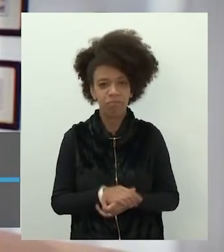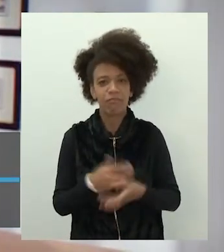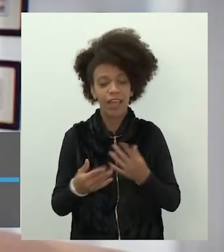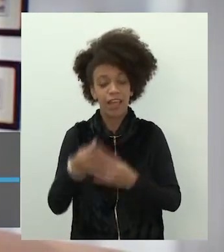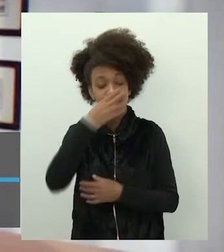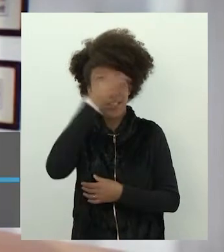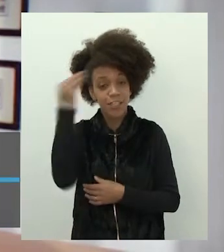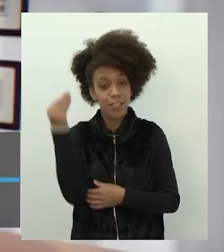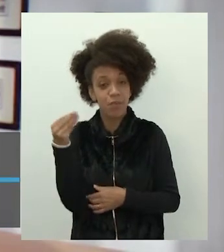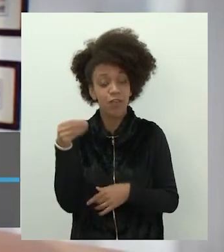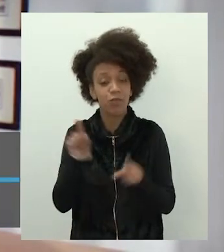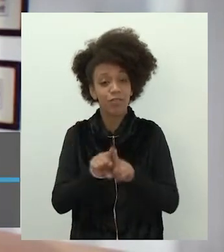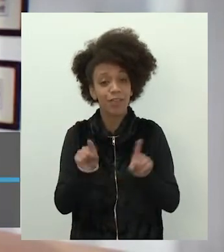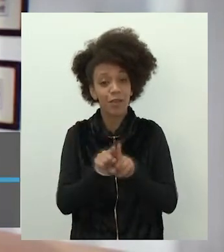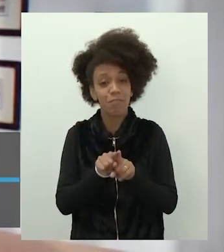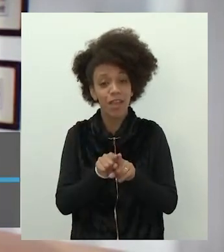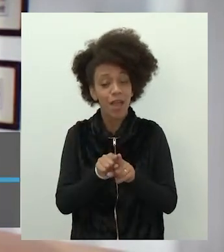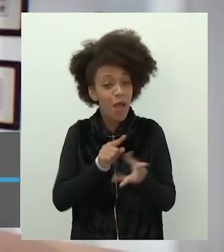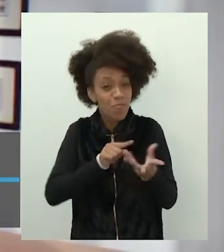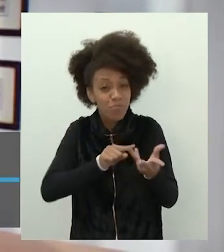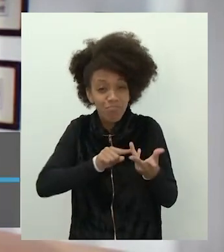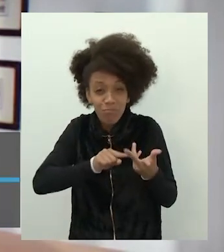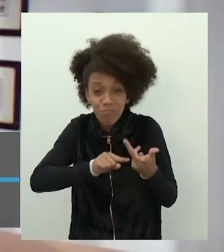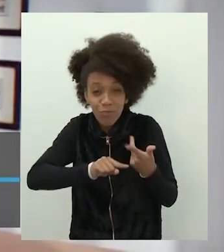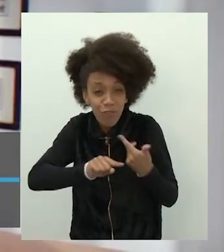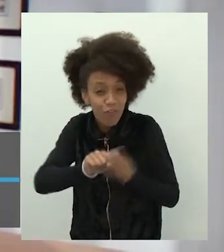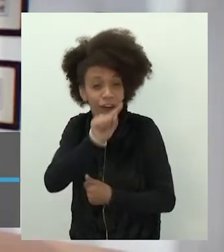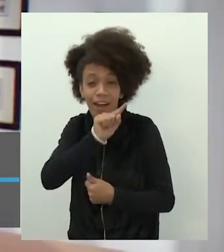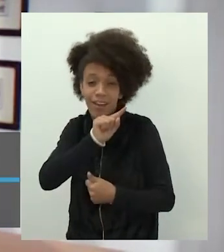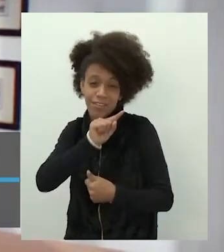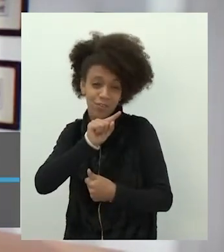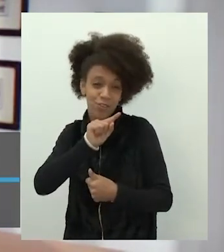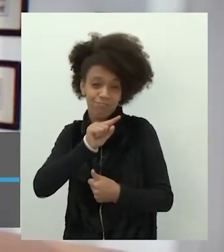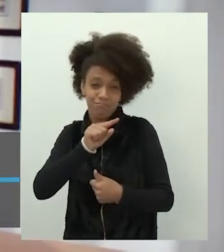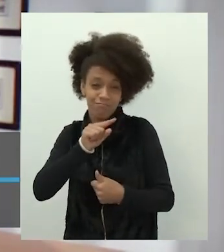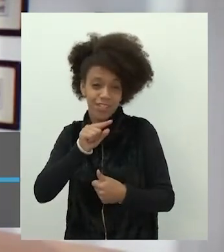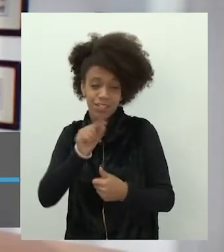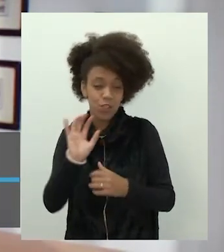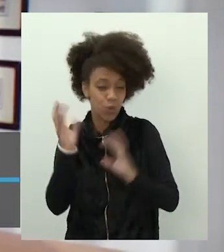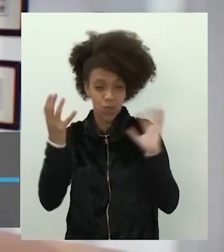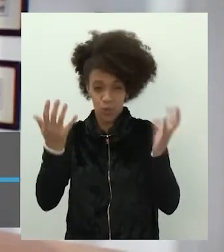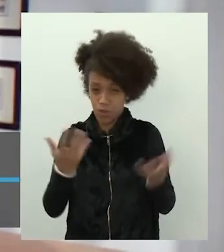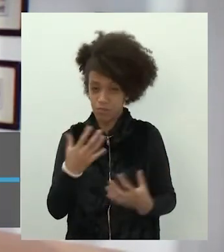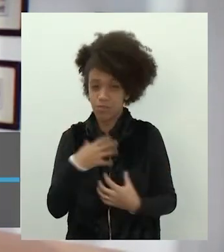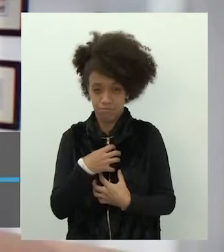demência causada por uma série de motivos, inclusive